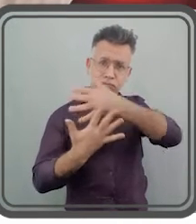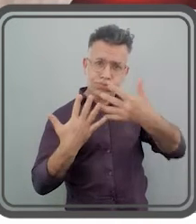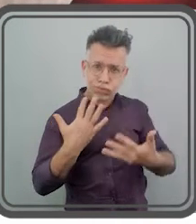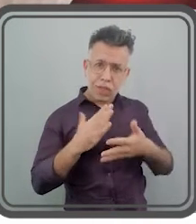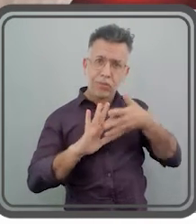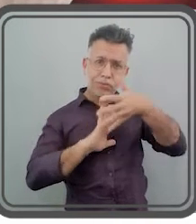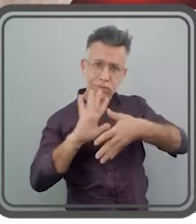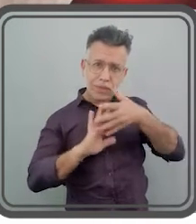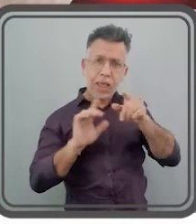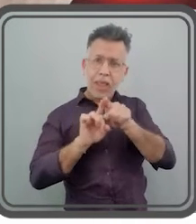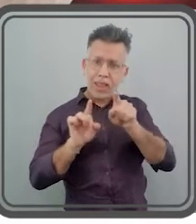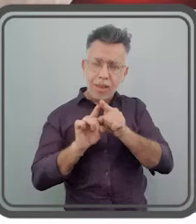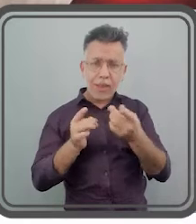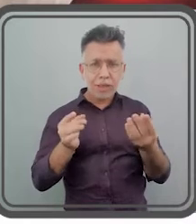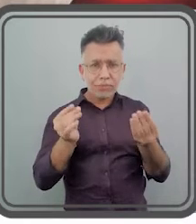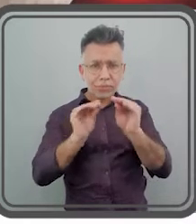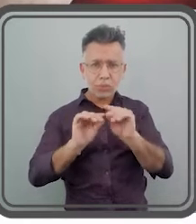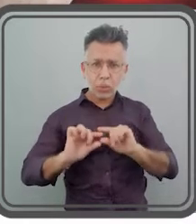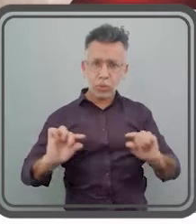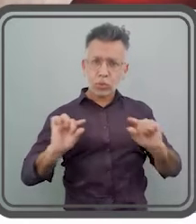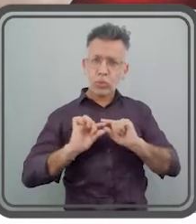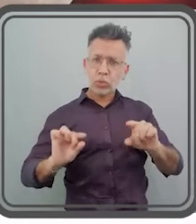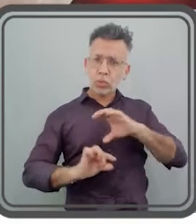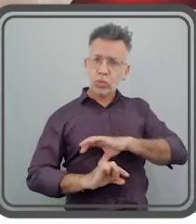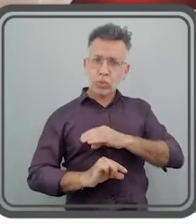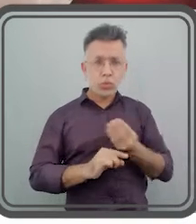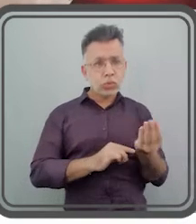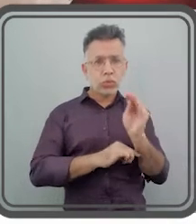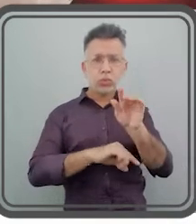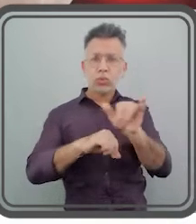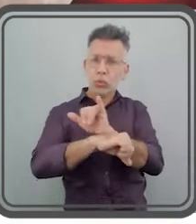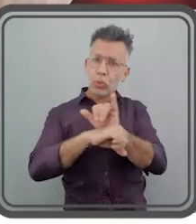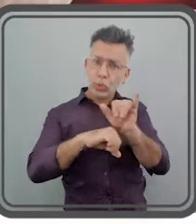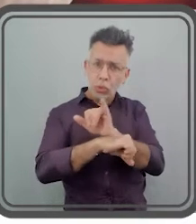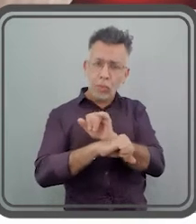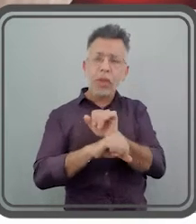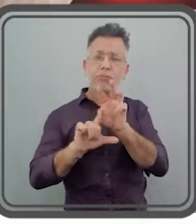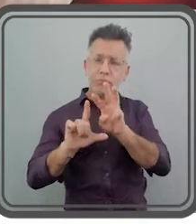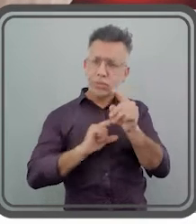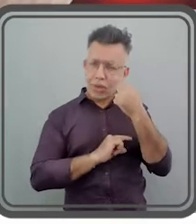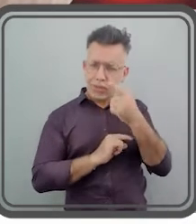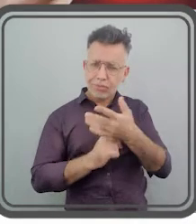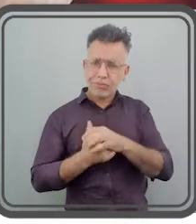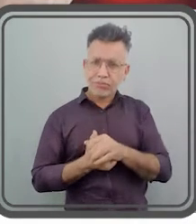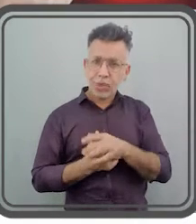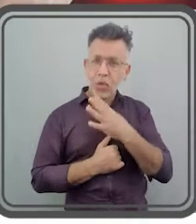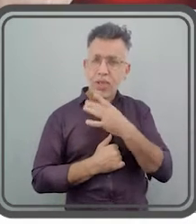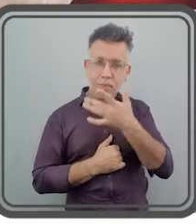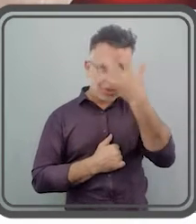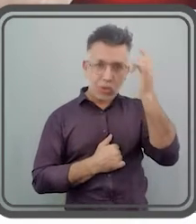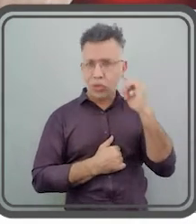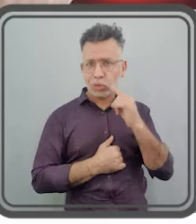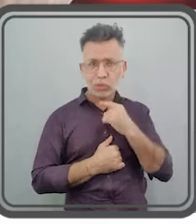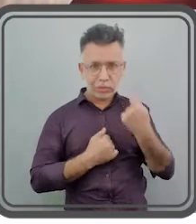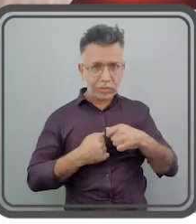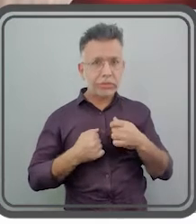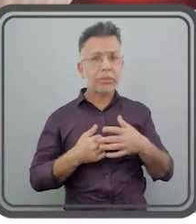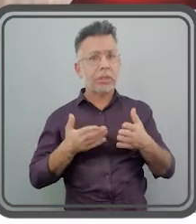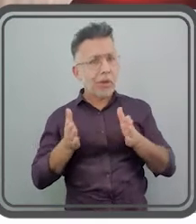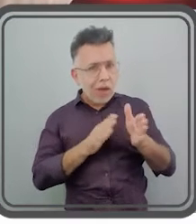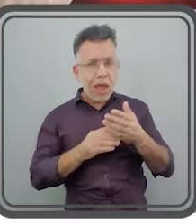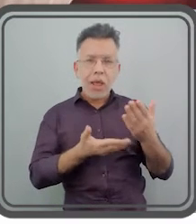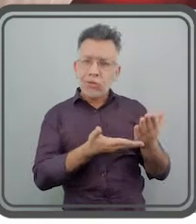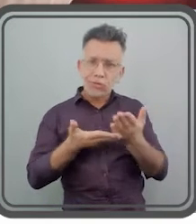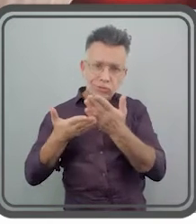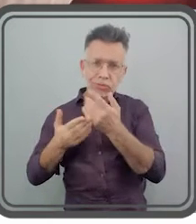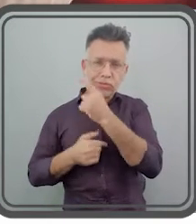brasileira de sinais e também incluídas as legendas em português e Rê postadas no YouTube tá então se você conhece alguém que é de acessibilidade